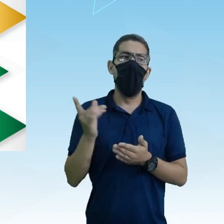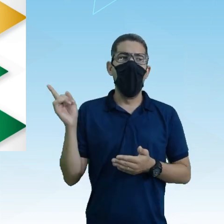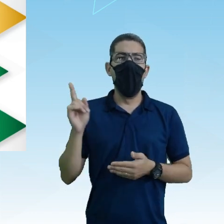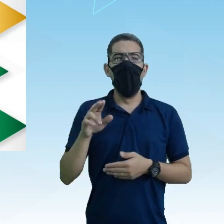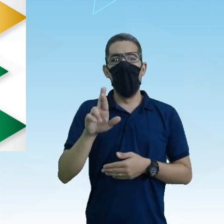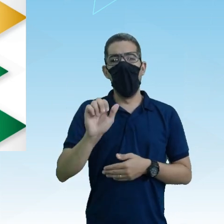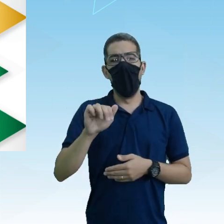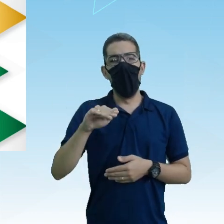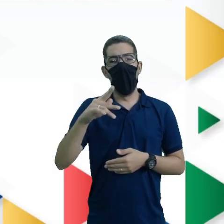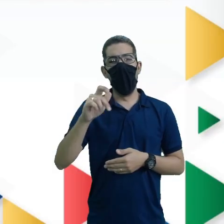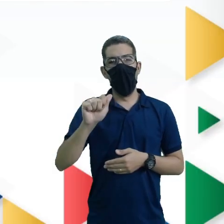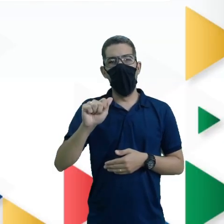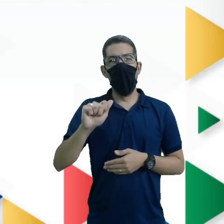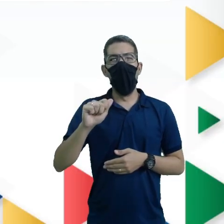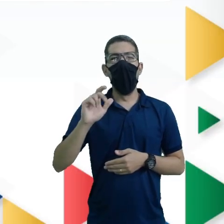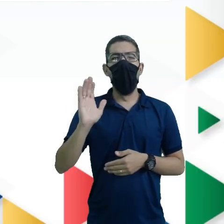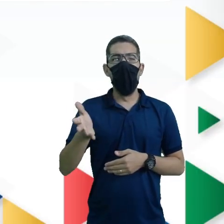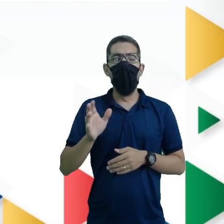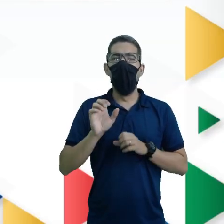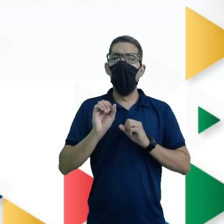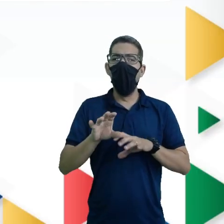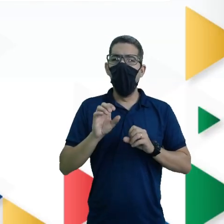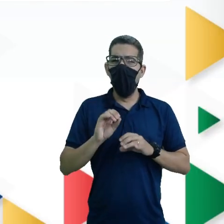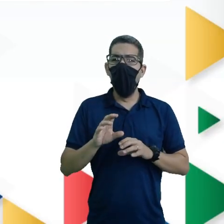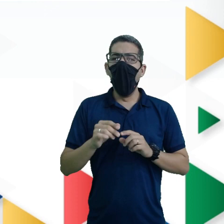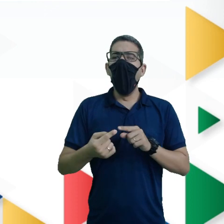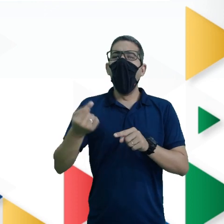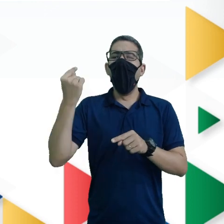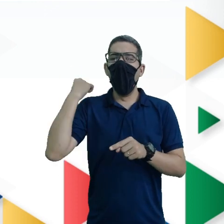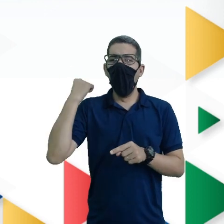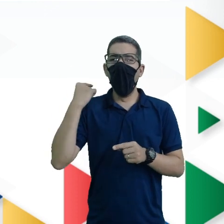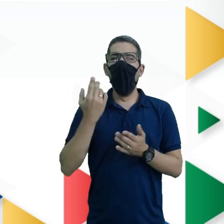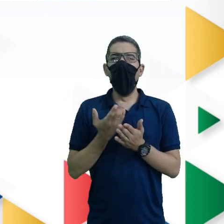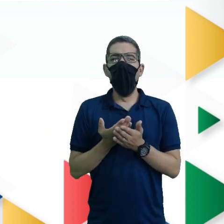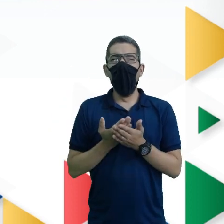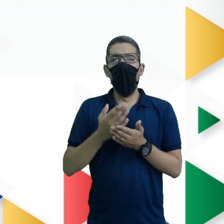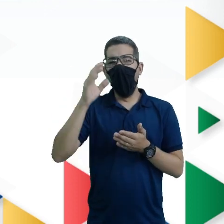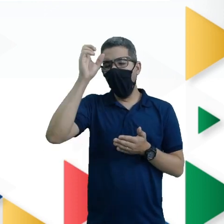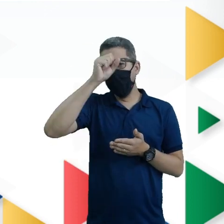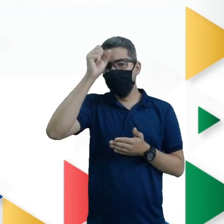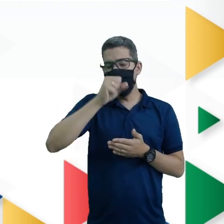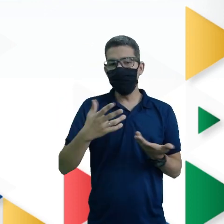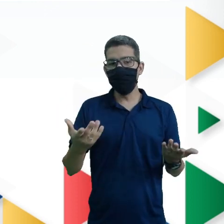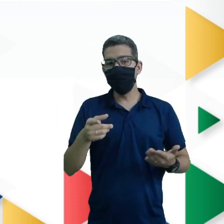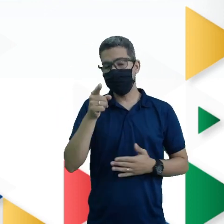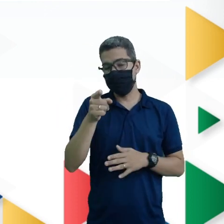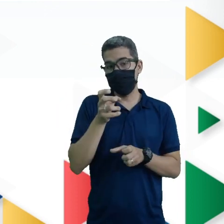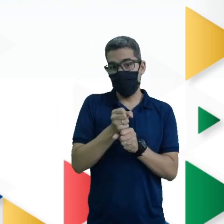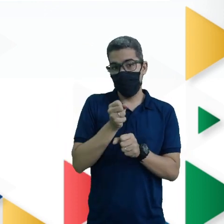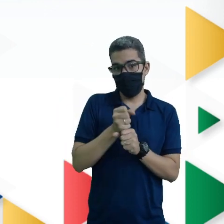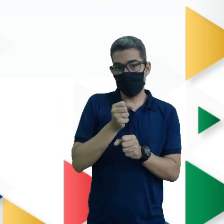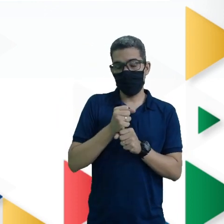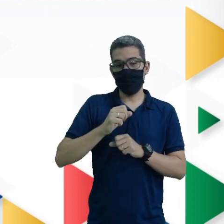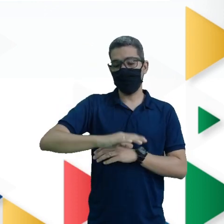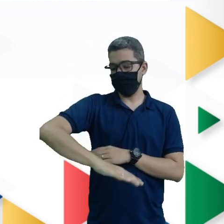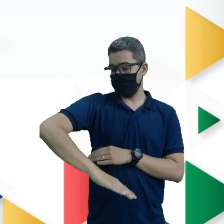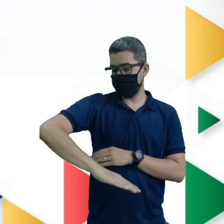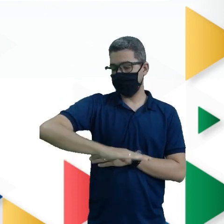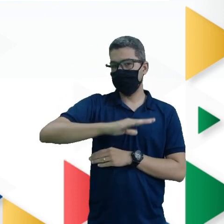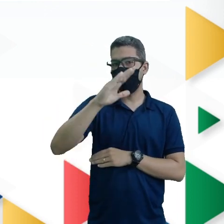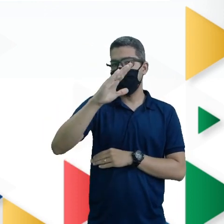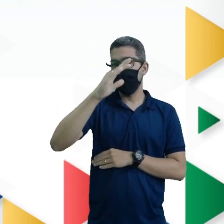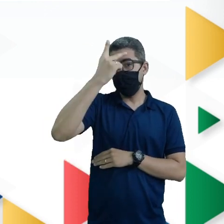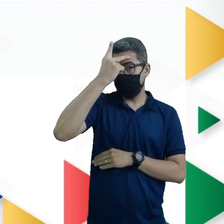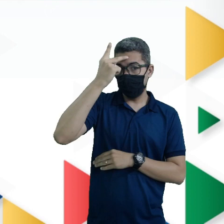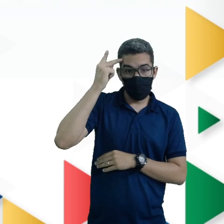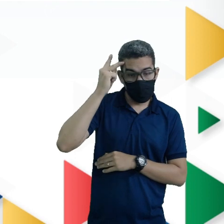rampa. Já falei isso também em videoaulas anteriores, tá? Inclusive, você que quer calcular a rampa necessária para